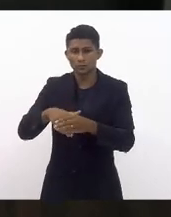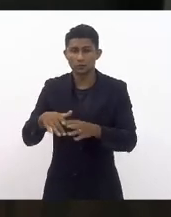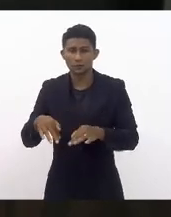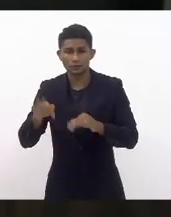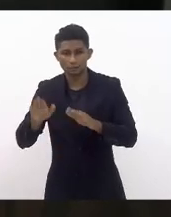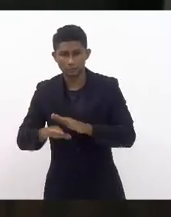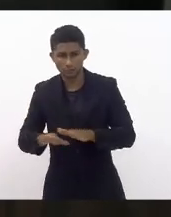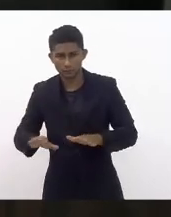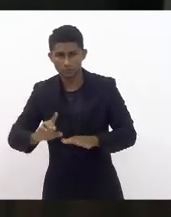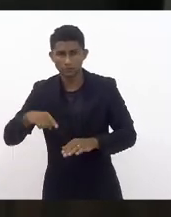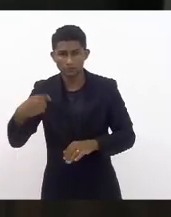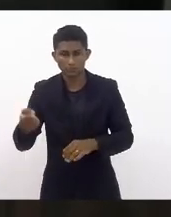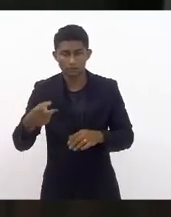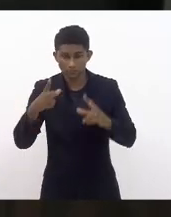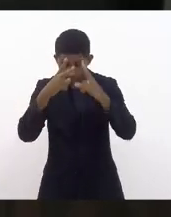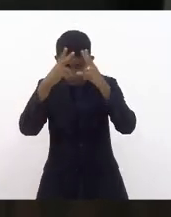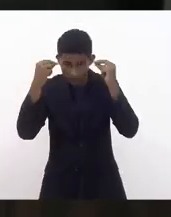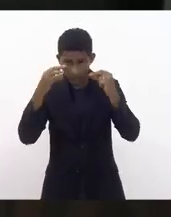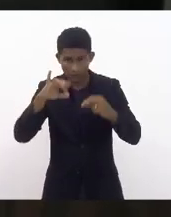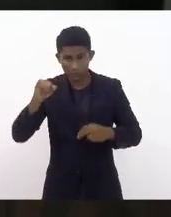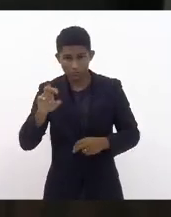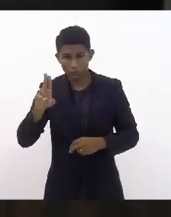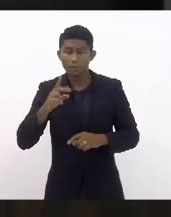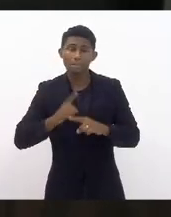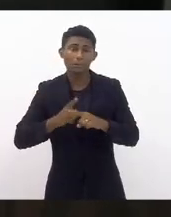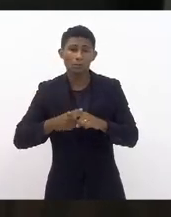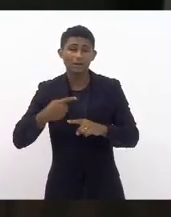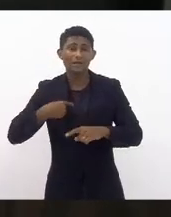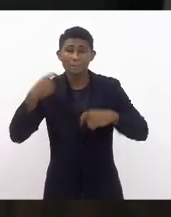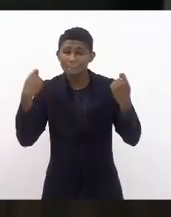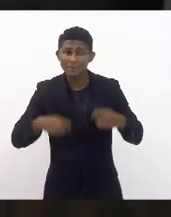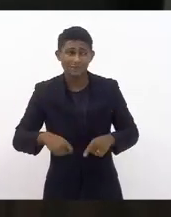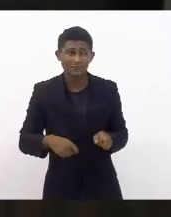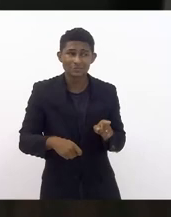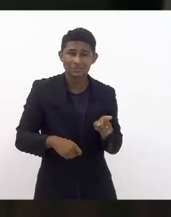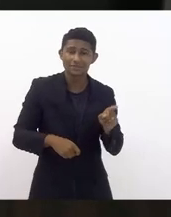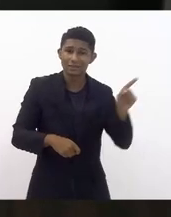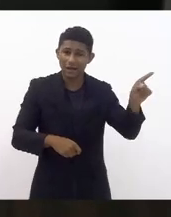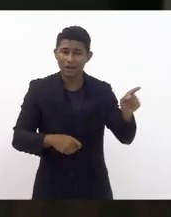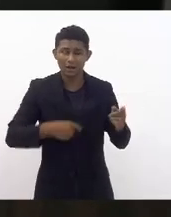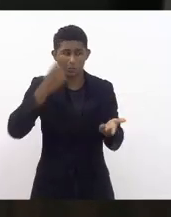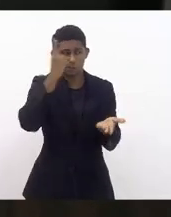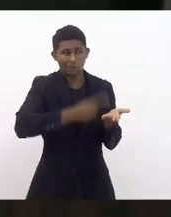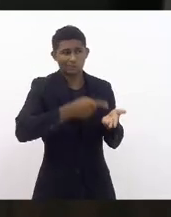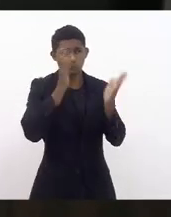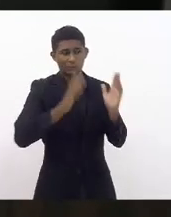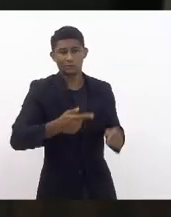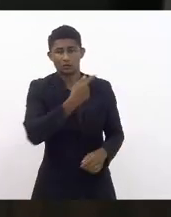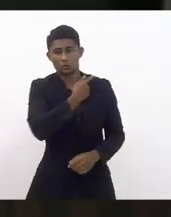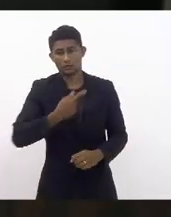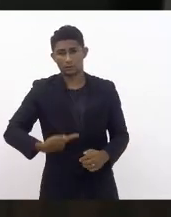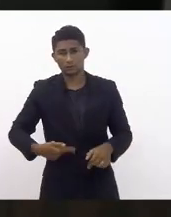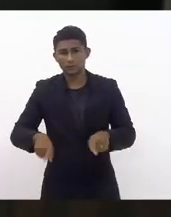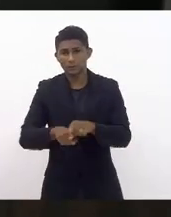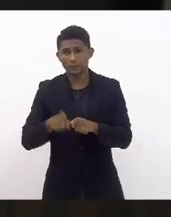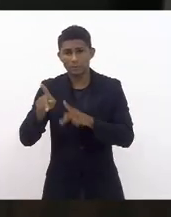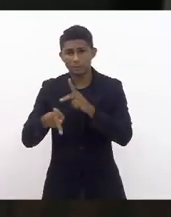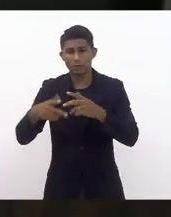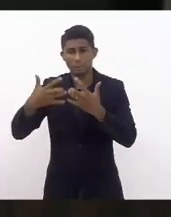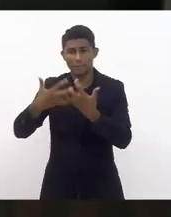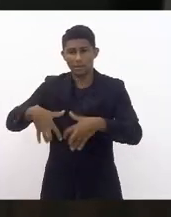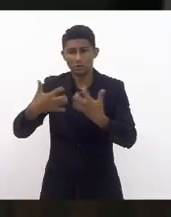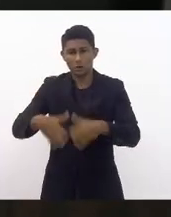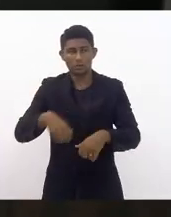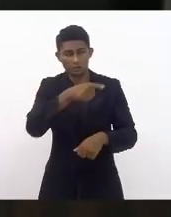vou passar para a tia Ju, porque eu preciso ir num compromisso lá no Palácio, com o governador e com o pessoal de Petrópolis. Mas quero